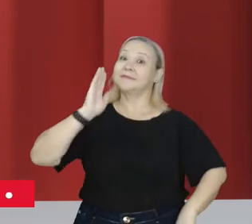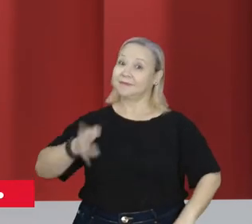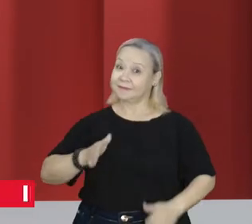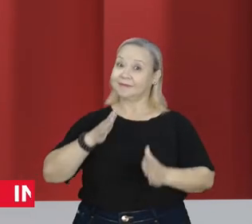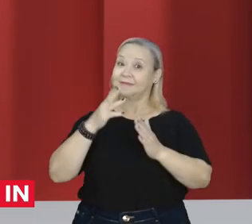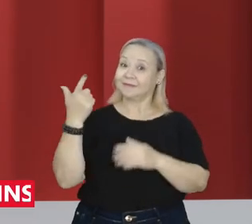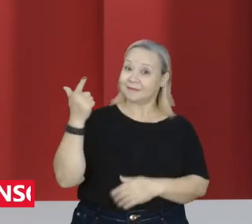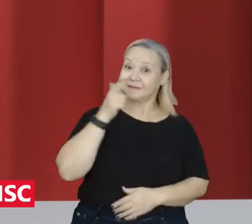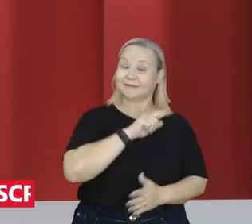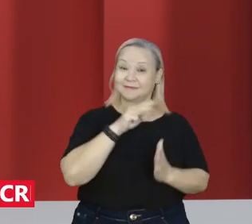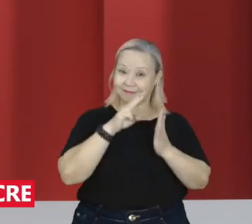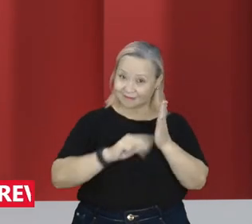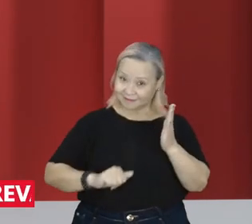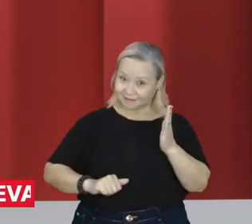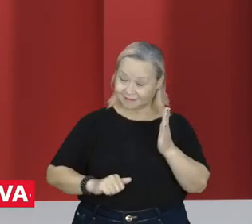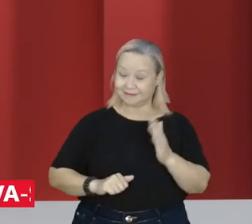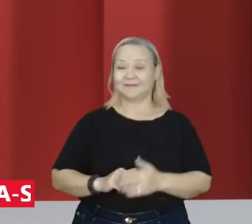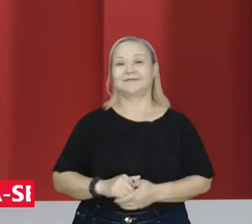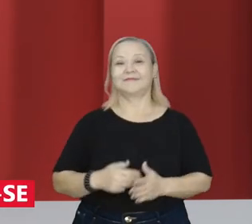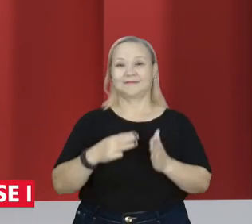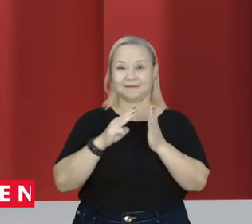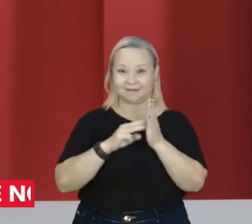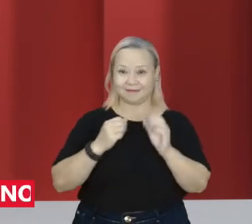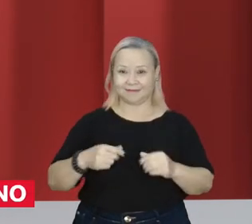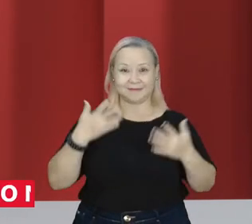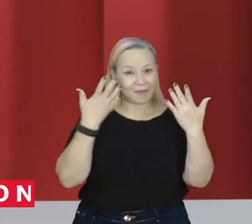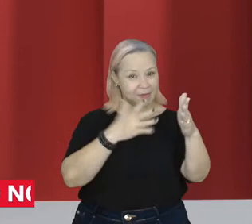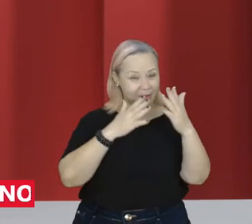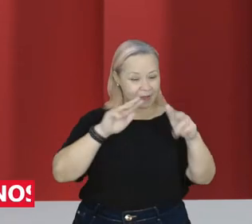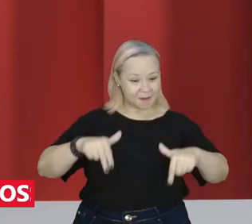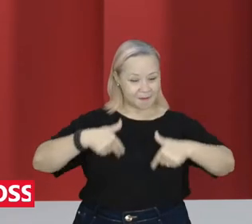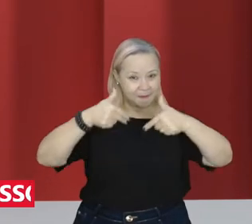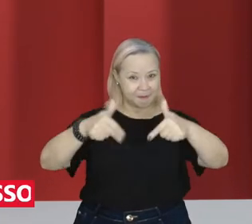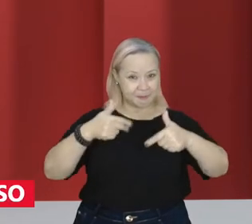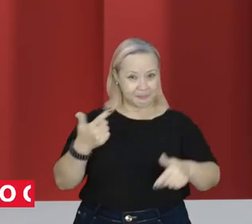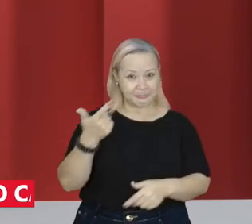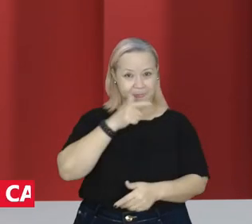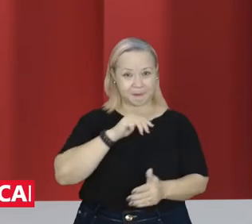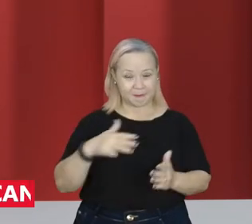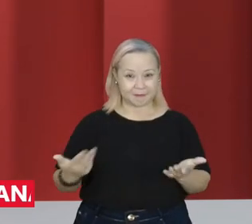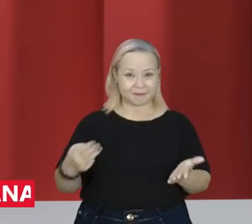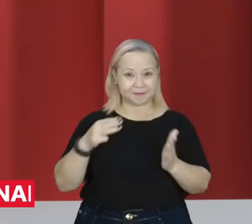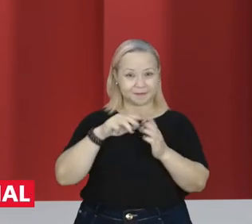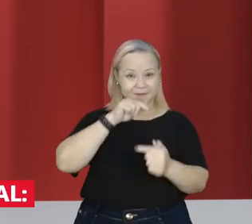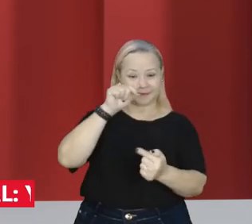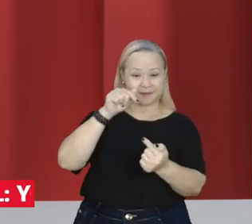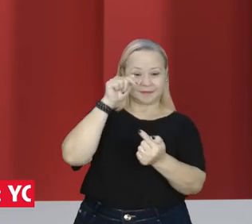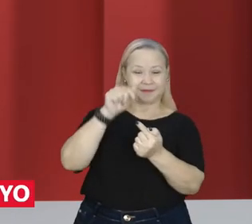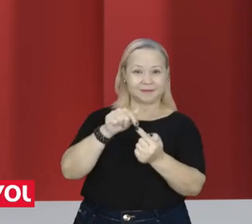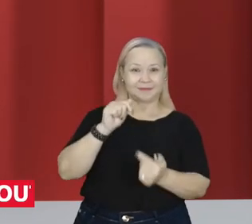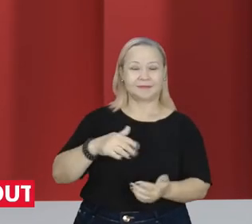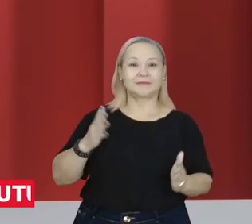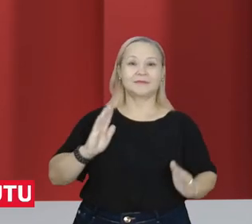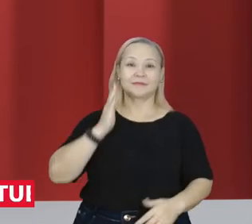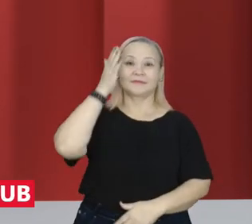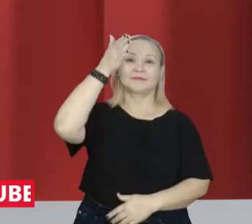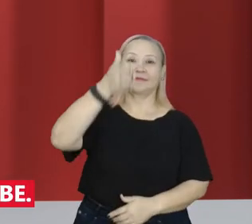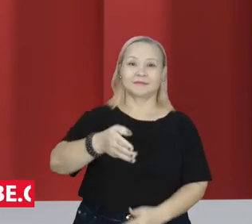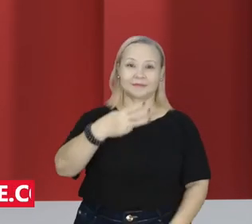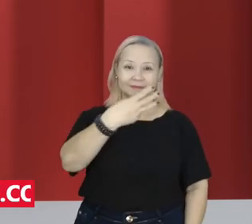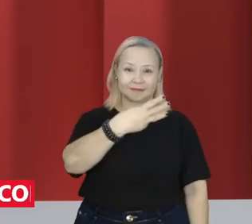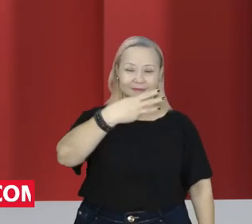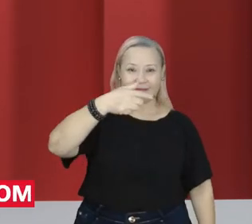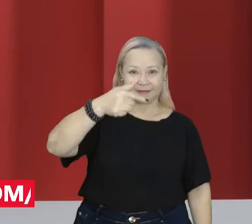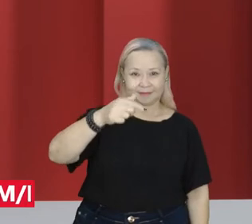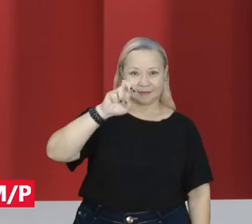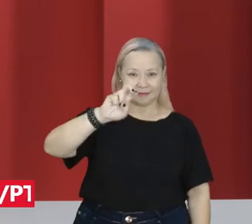370 mil. Parabéns aí para a militância que conseguiu bater essa meta. Agora vamos rumo aí aos 375 mil